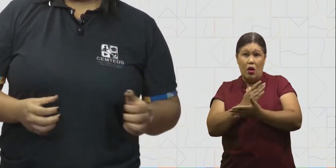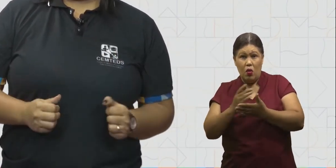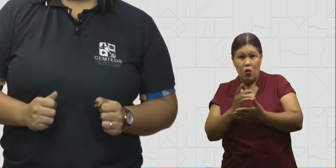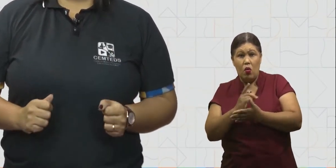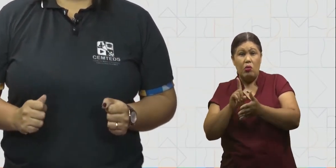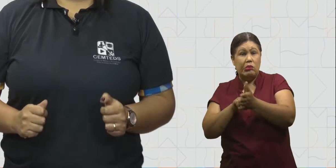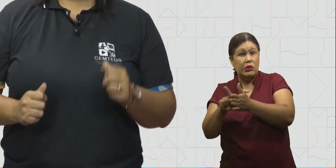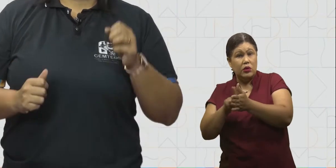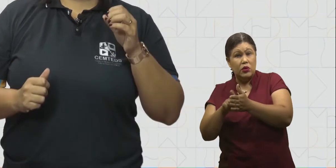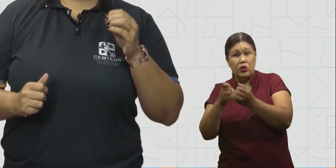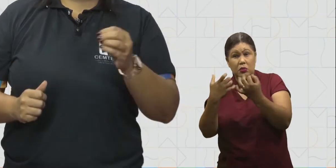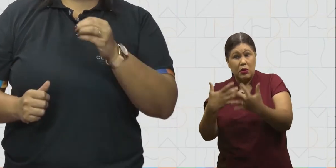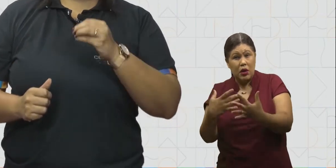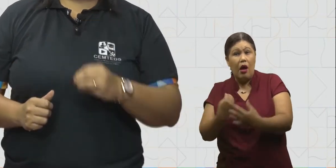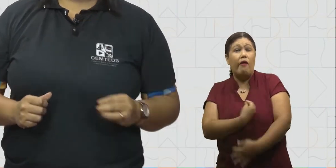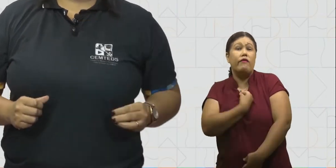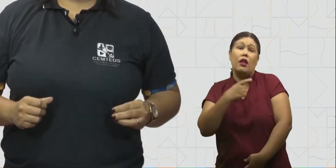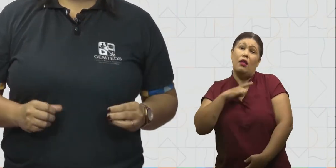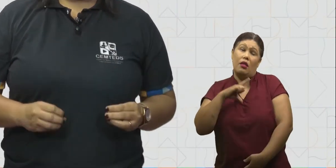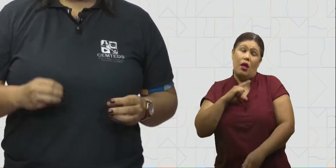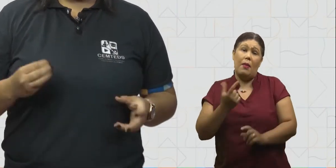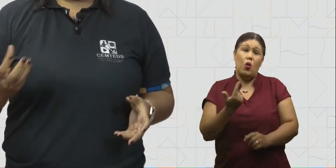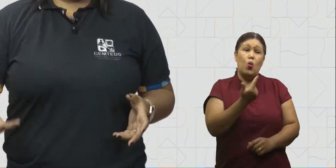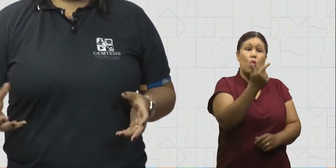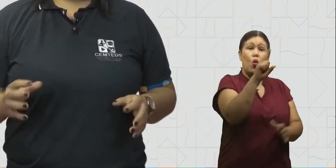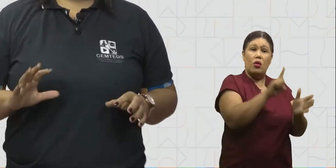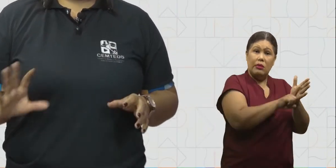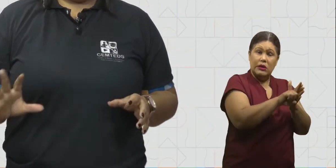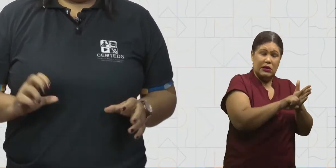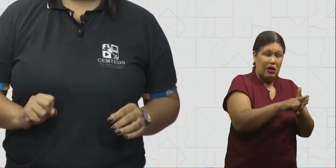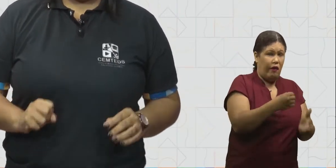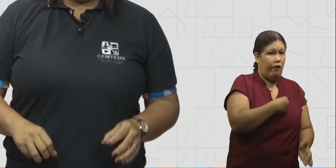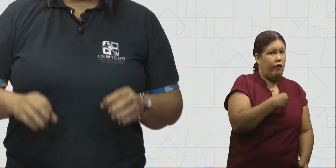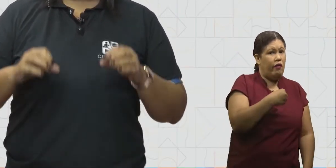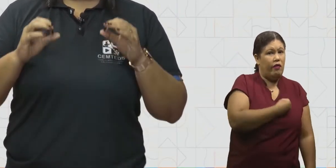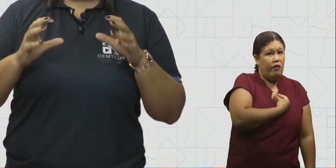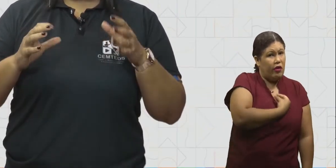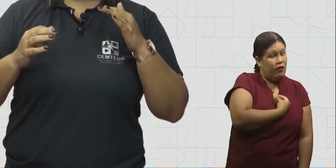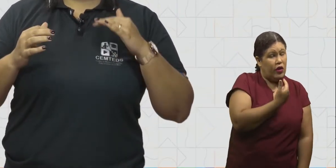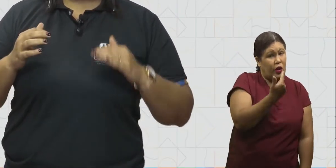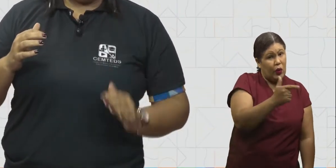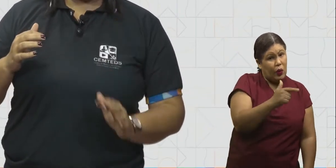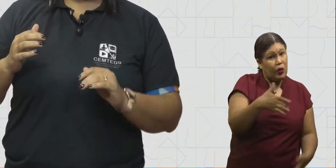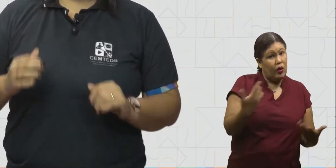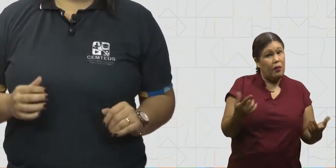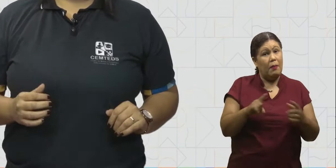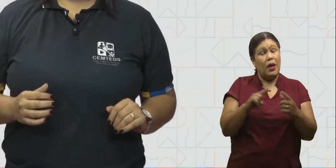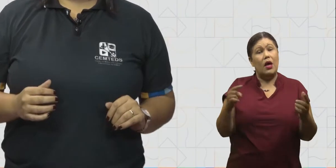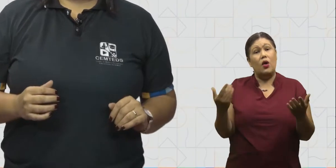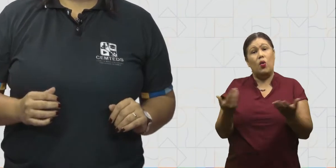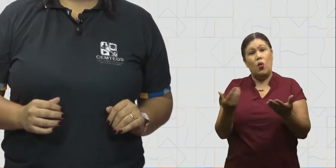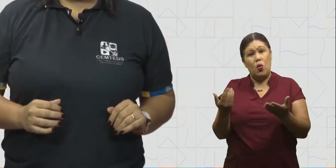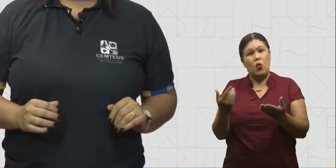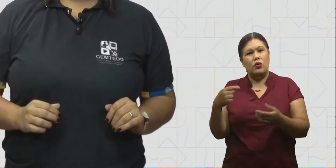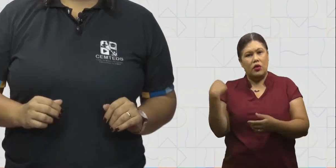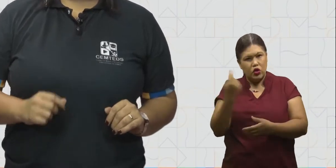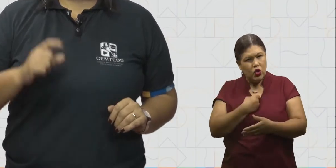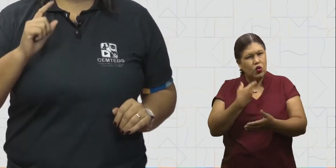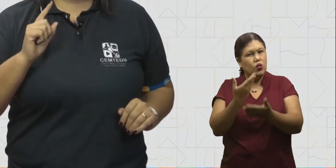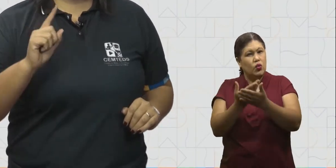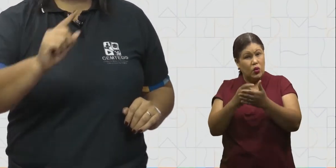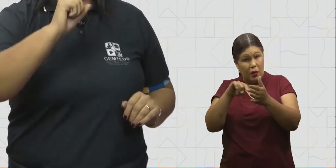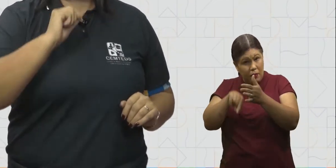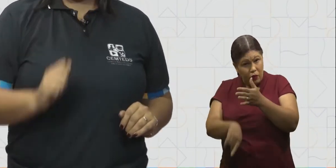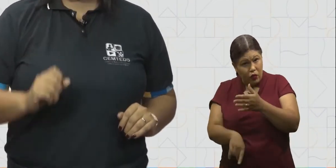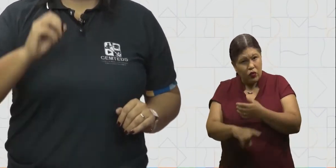alguns especialistas como seres vivos, e por outros não. Para conhecermos mais a fundo esse conteúdo, quero saber